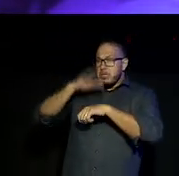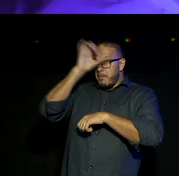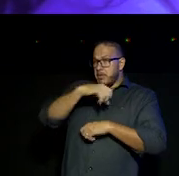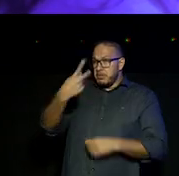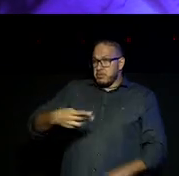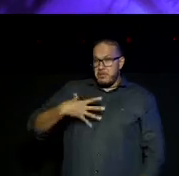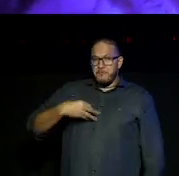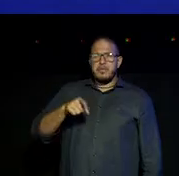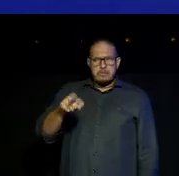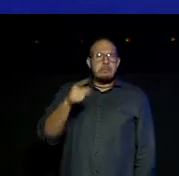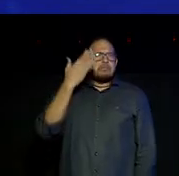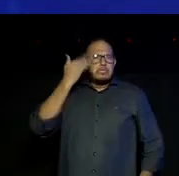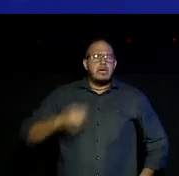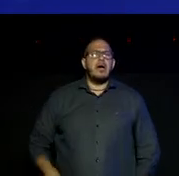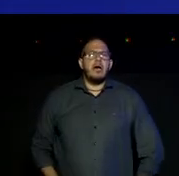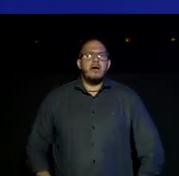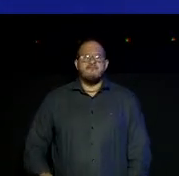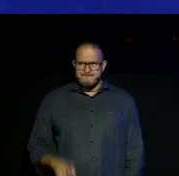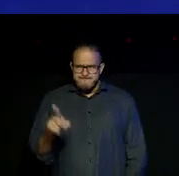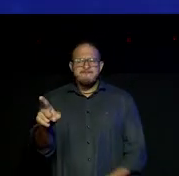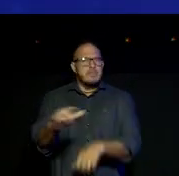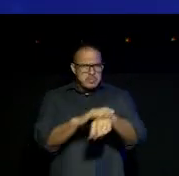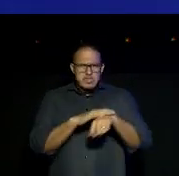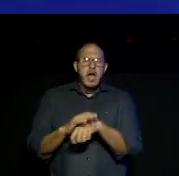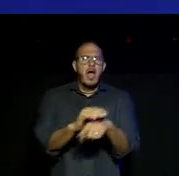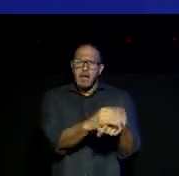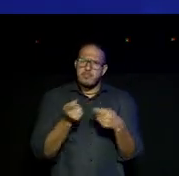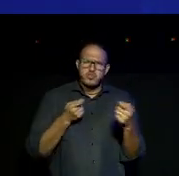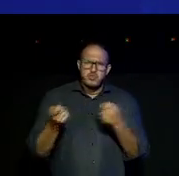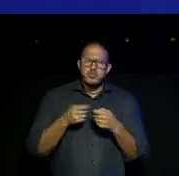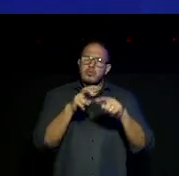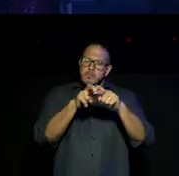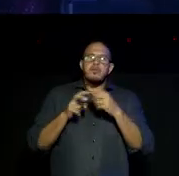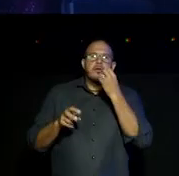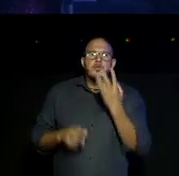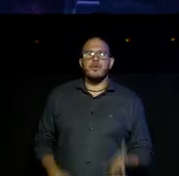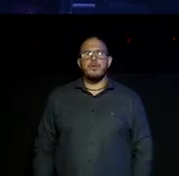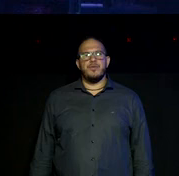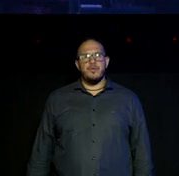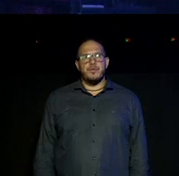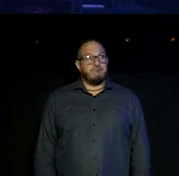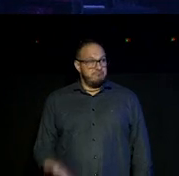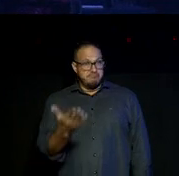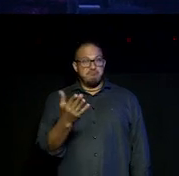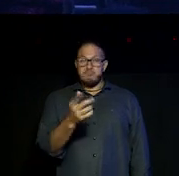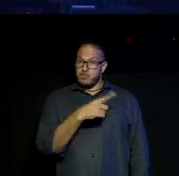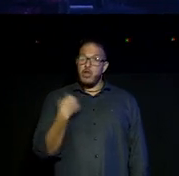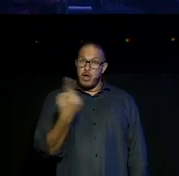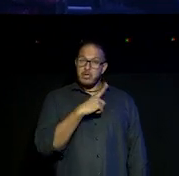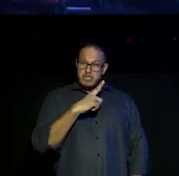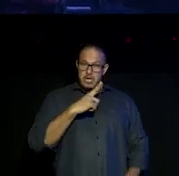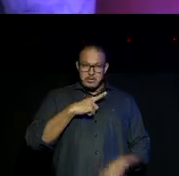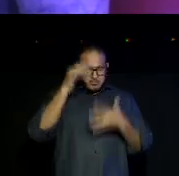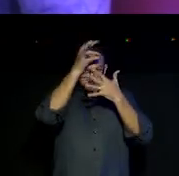filho no joguinho. Ele sabe. Ele sabe manejar as ferramentas todas do jogo e por isso é bom. Ou seja, nós